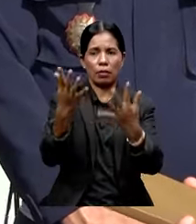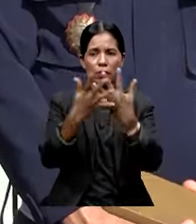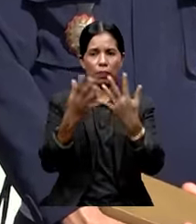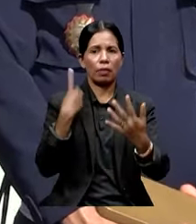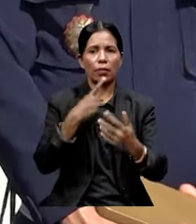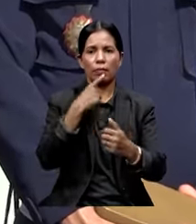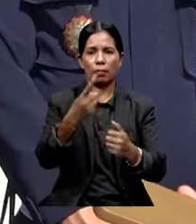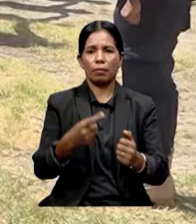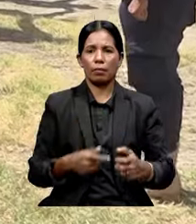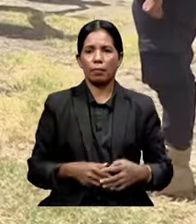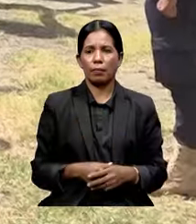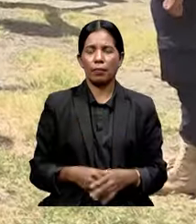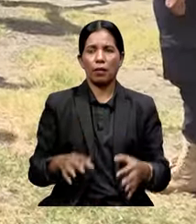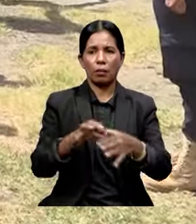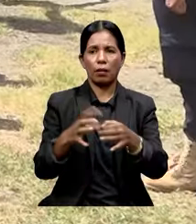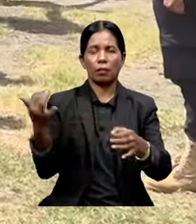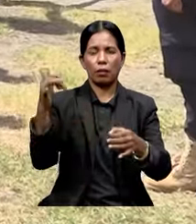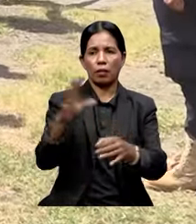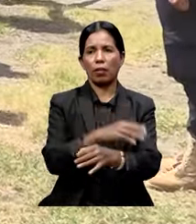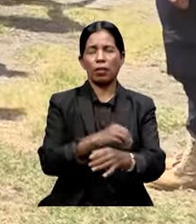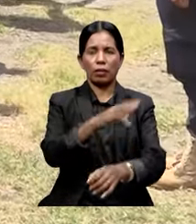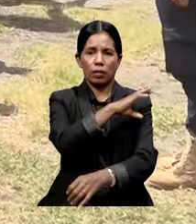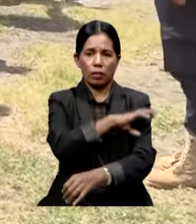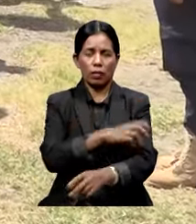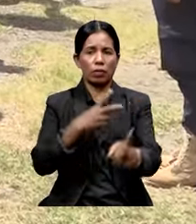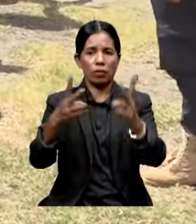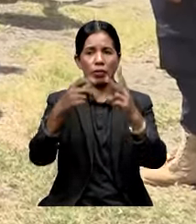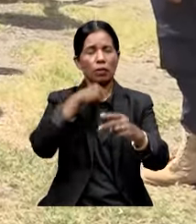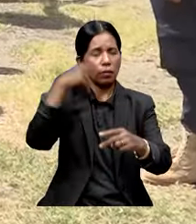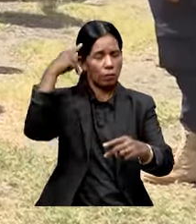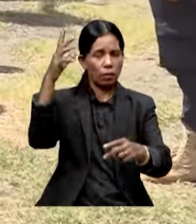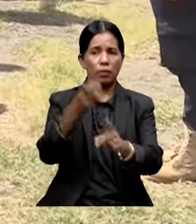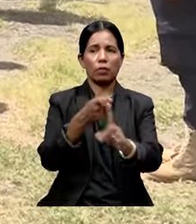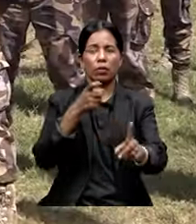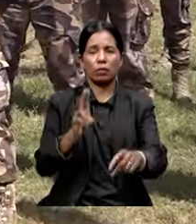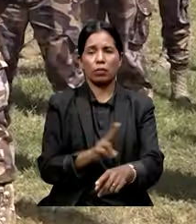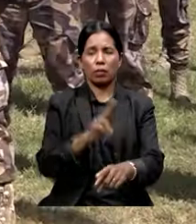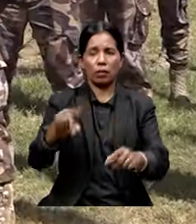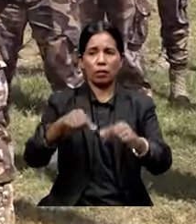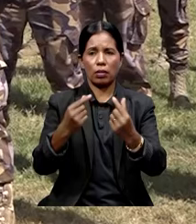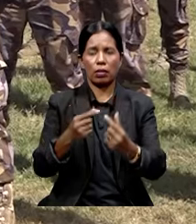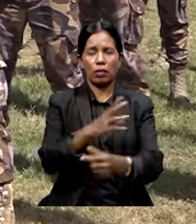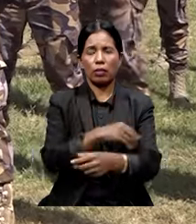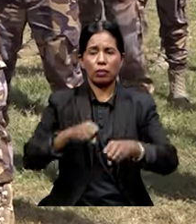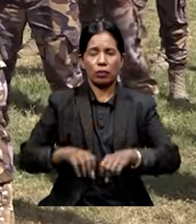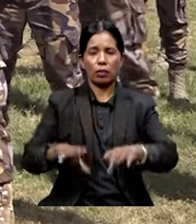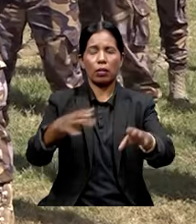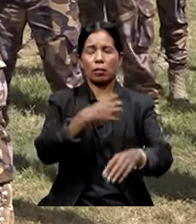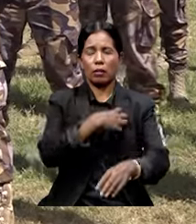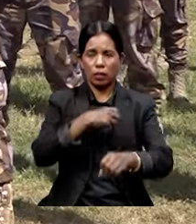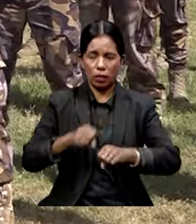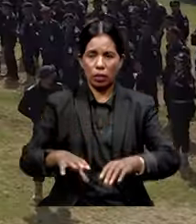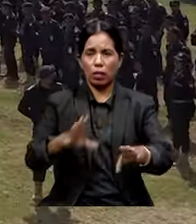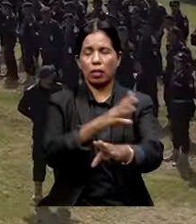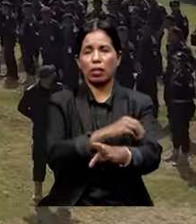am tete keras. Membro Sira nebe atura forza segurança e visita Papa Francisco ne, composto si unidade patrulhamento fronteira, unidade polícia marítima,